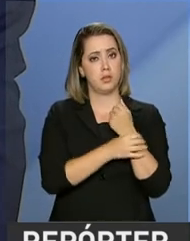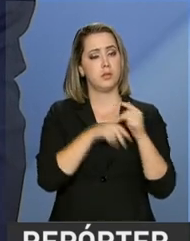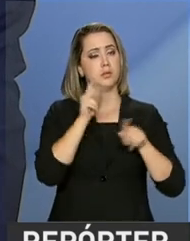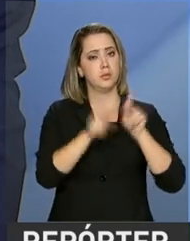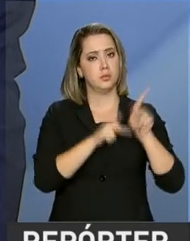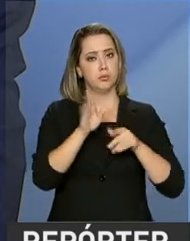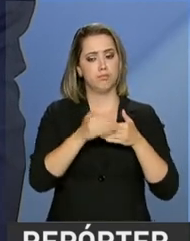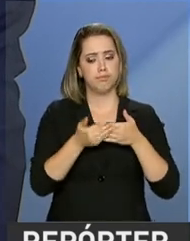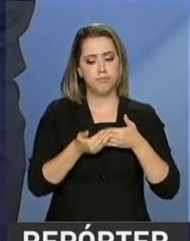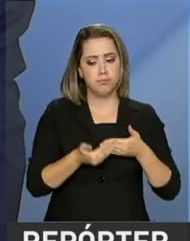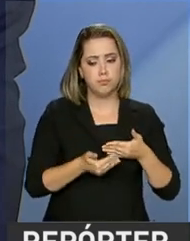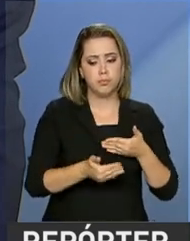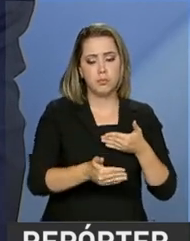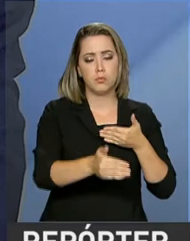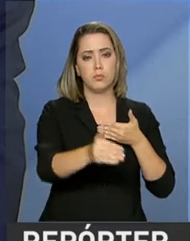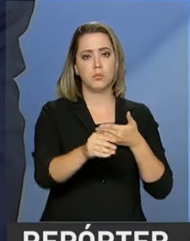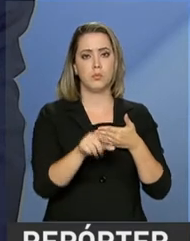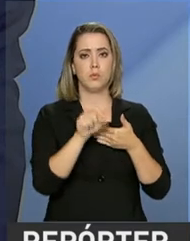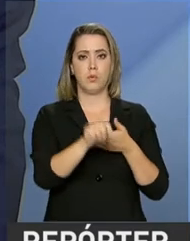manutenção dessa